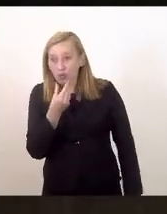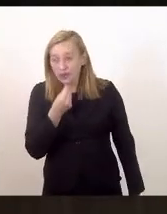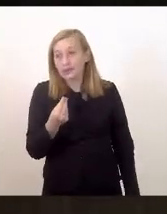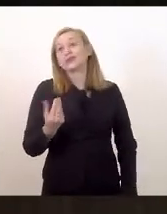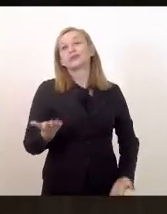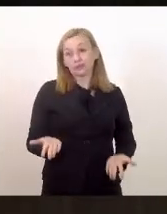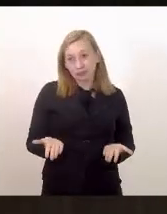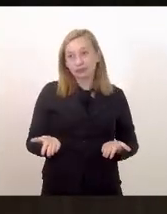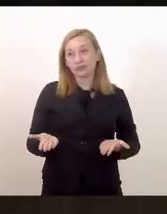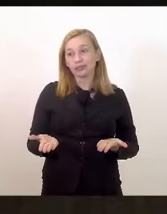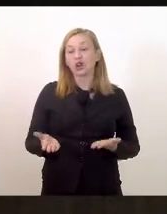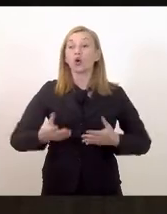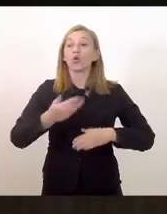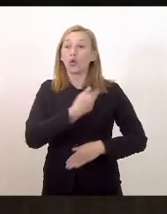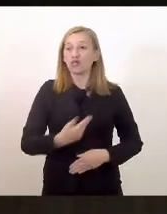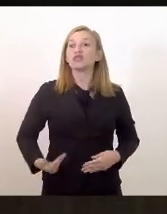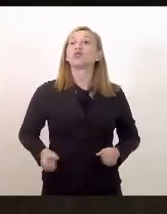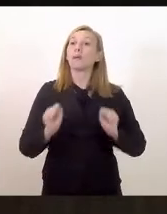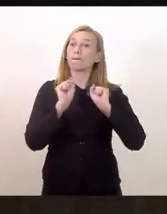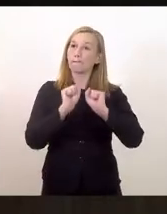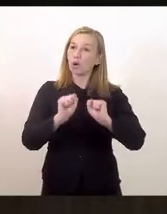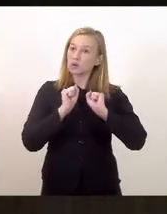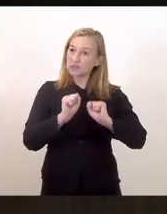para que o governador possa